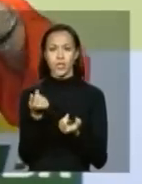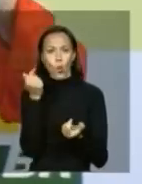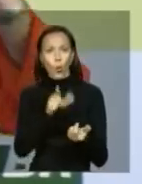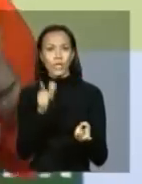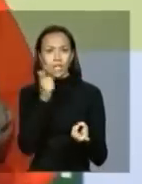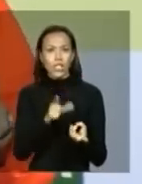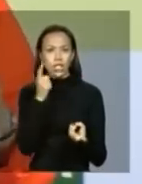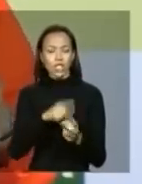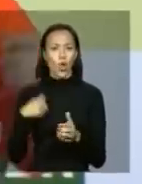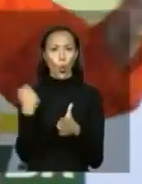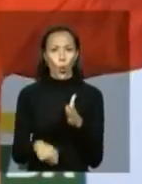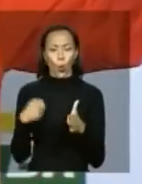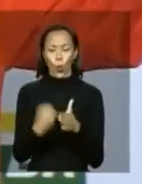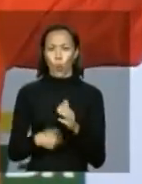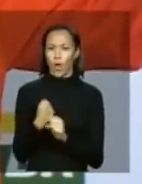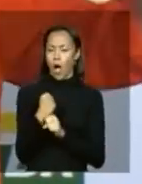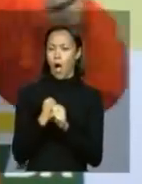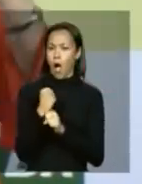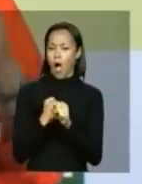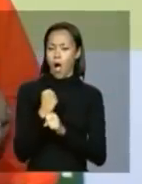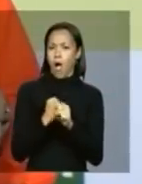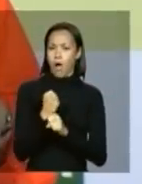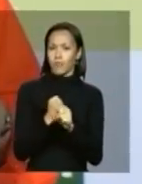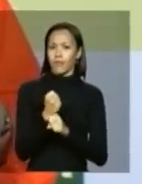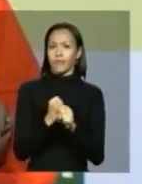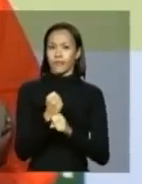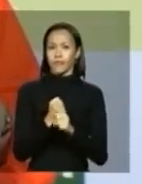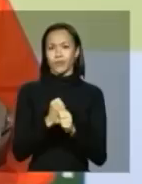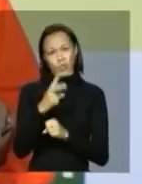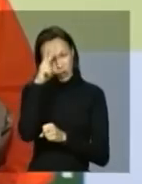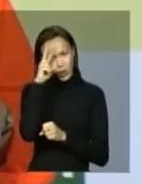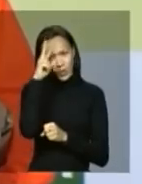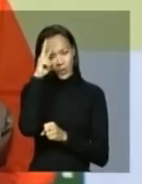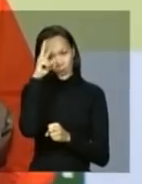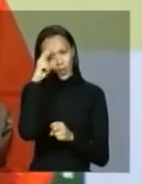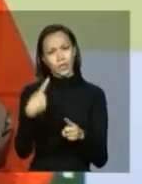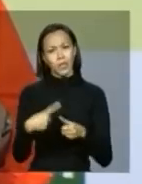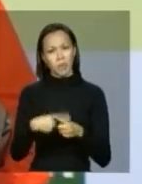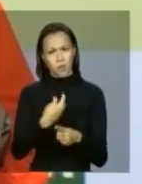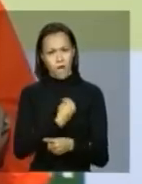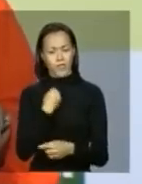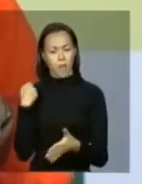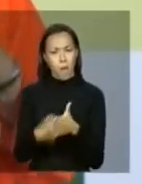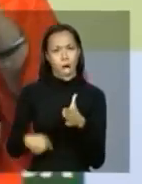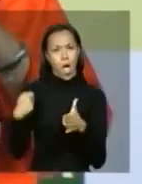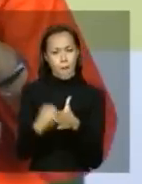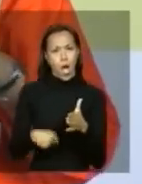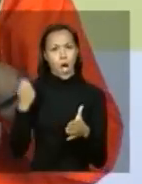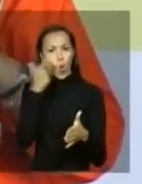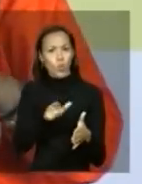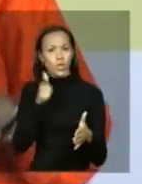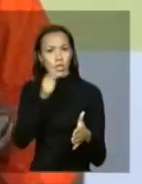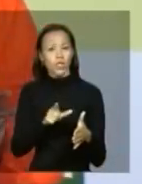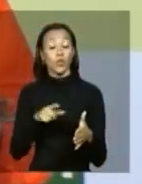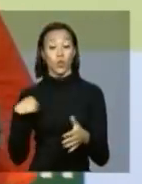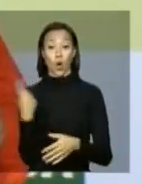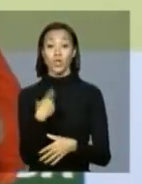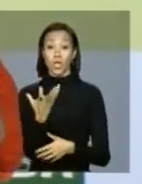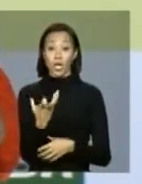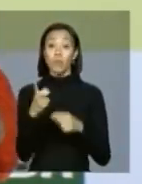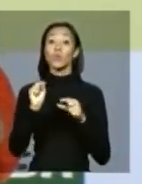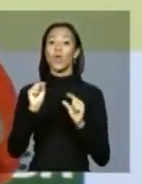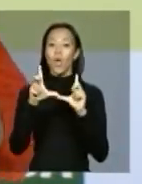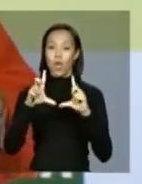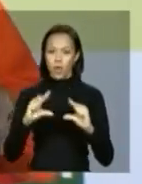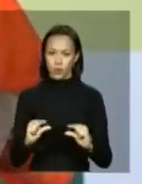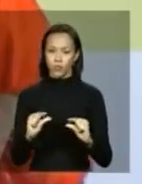trabalhadores conquistaram ao longo de toda uma história e uma vida de lutas. Nós queremos